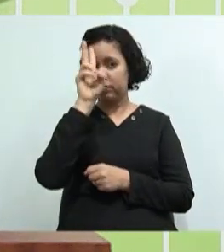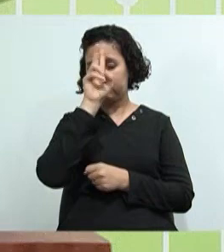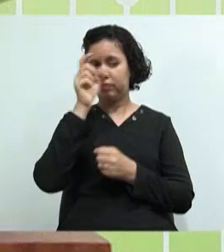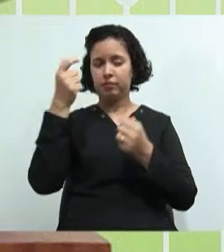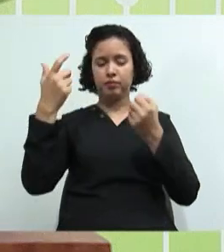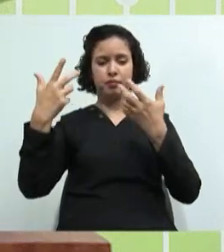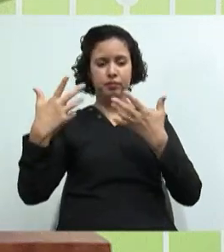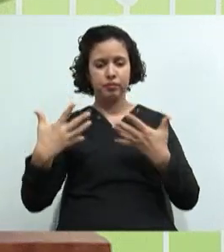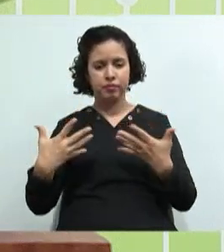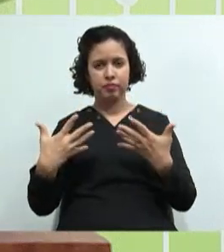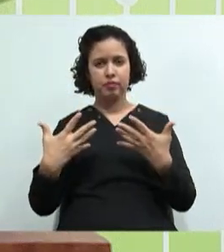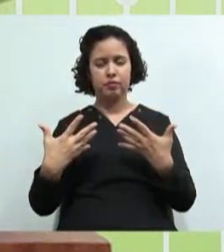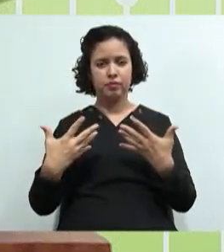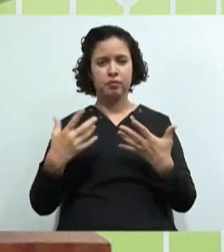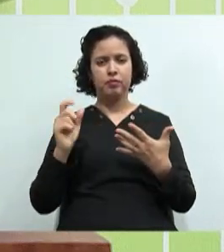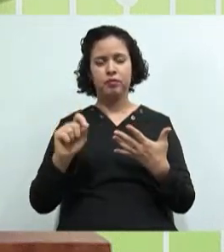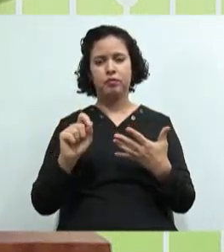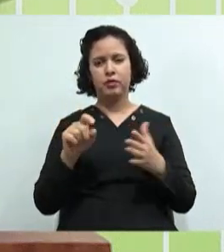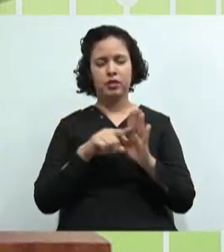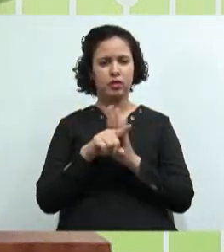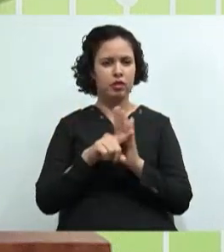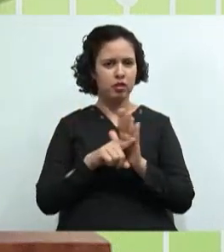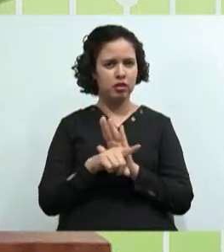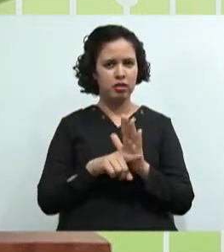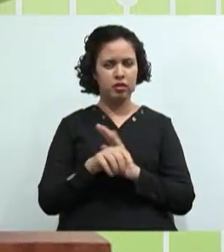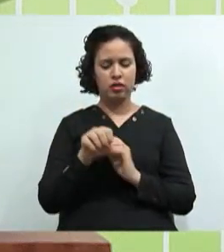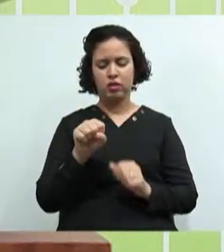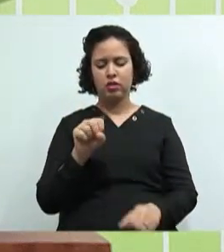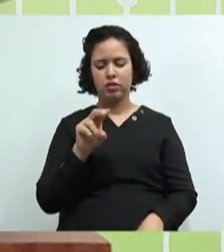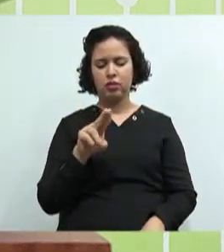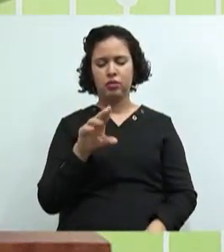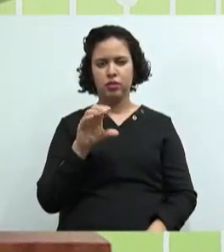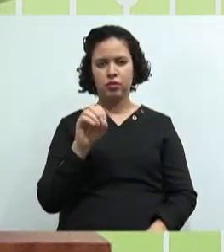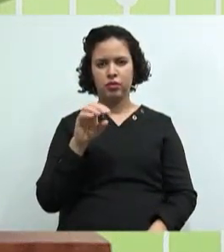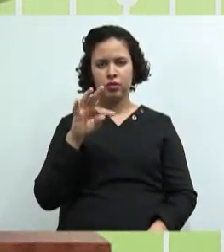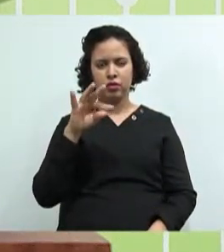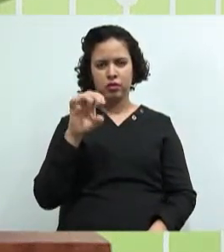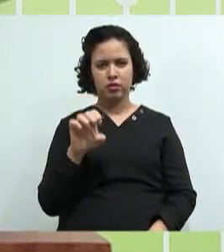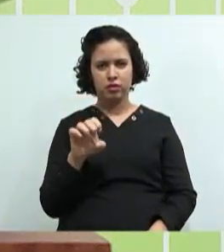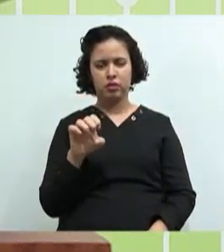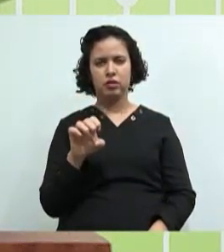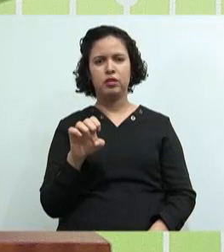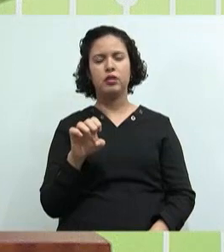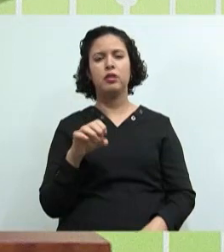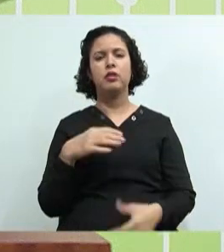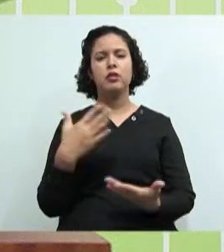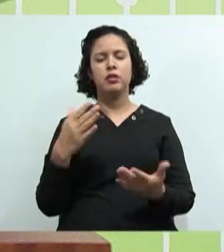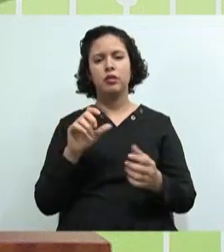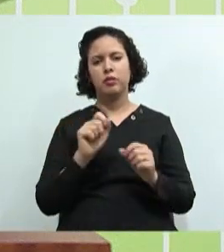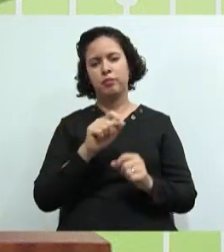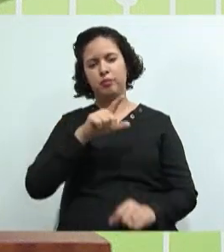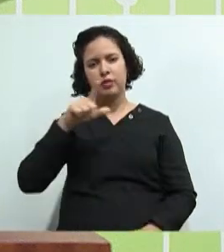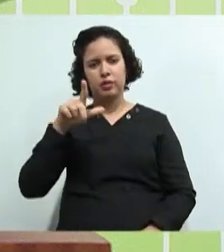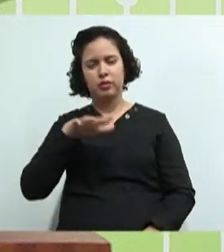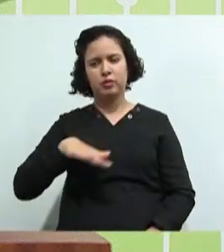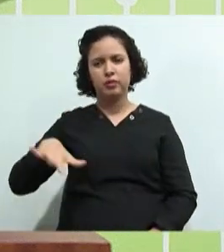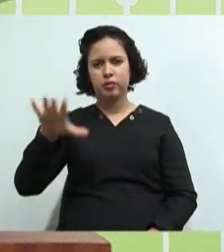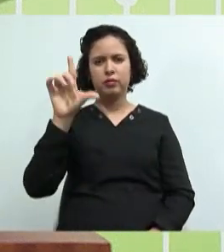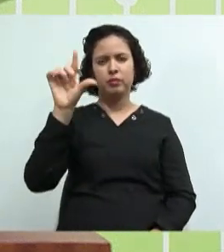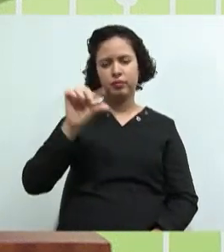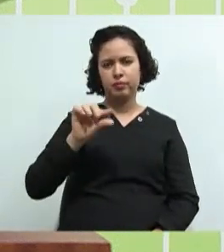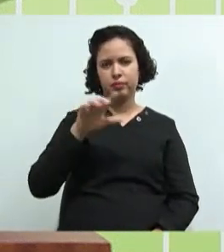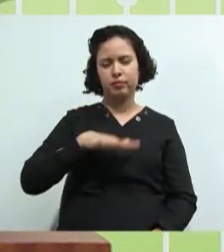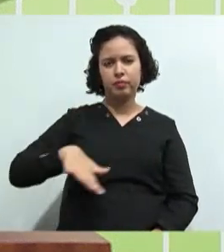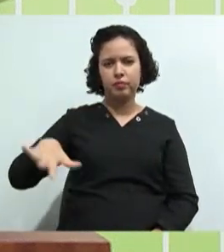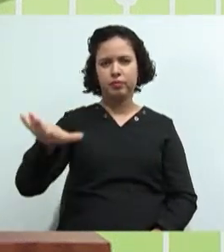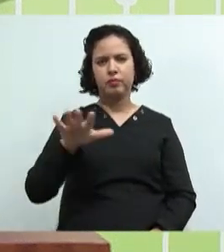aula passada, quando nós falamos da análise SWOT ou análise FOFA, né? Que nós analisamos o macroambiente, o microambiente e também